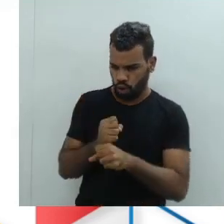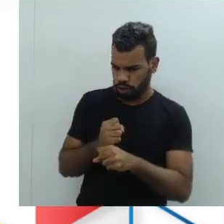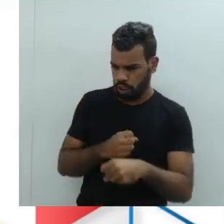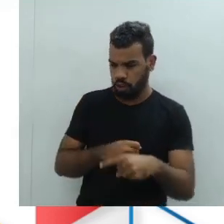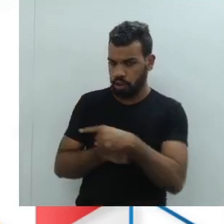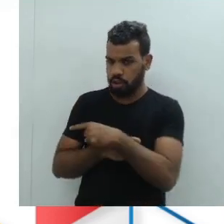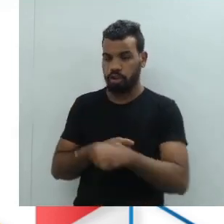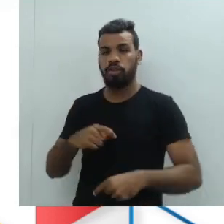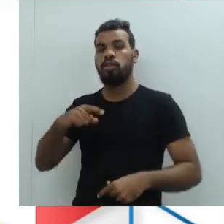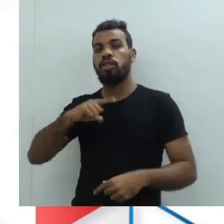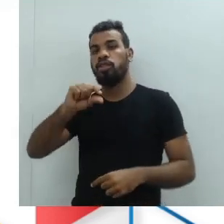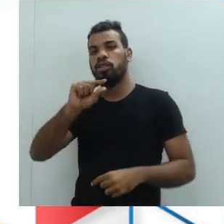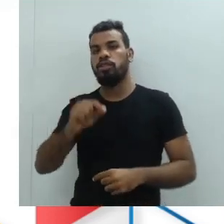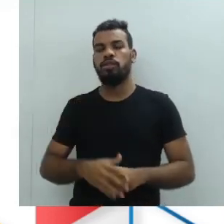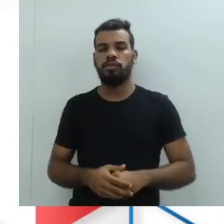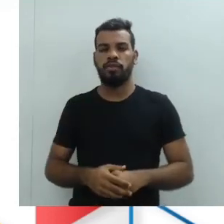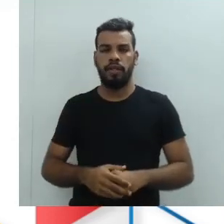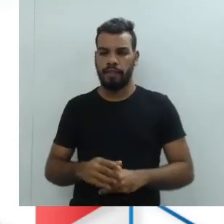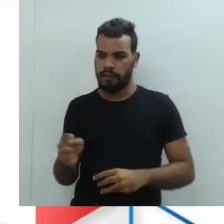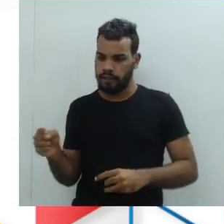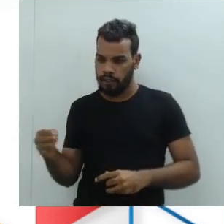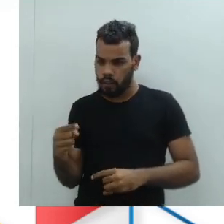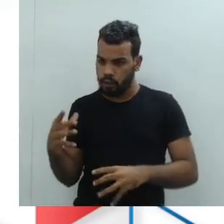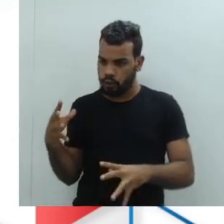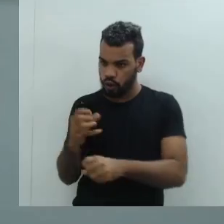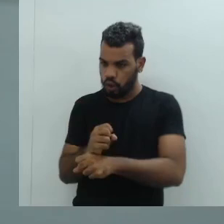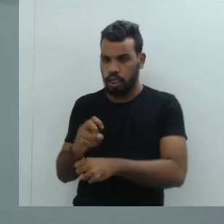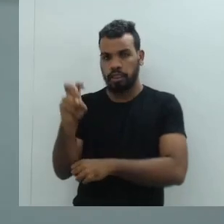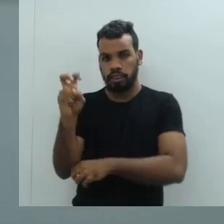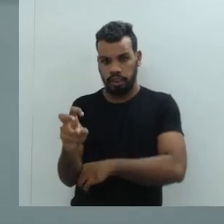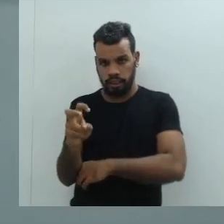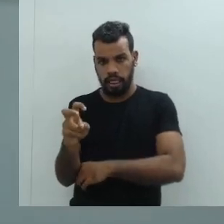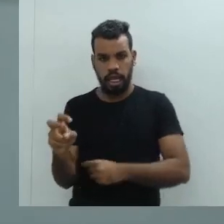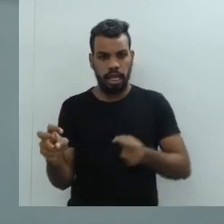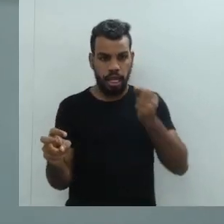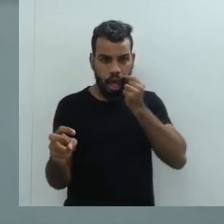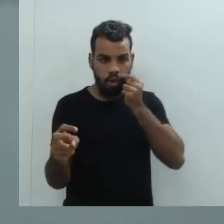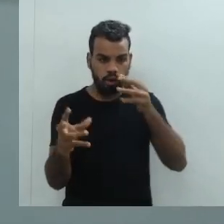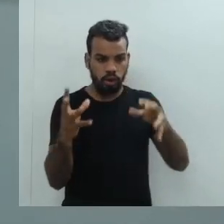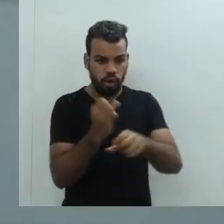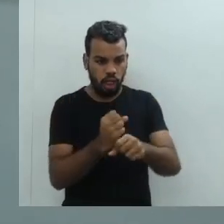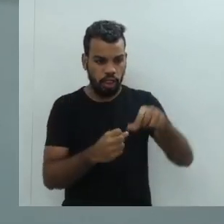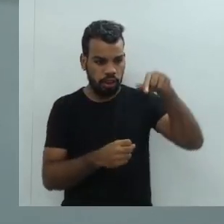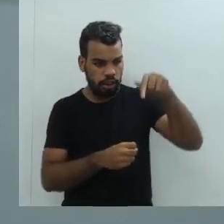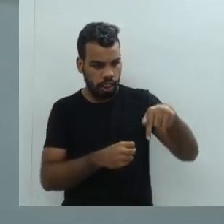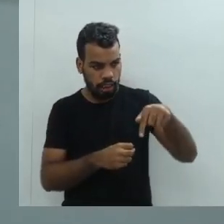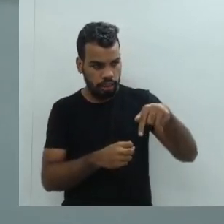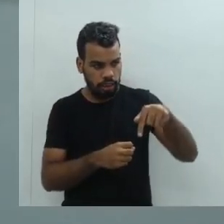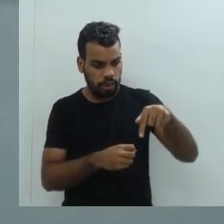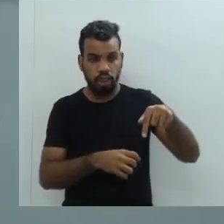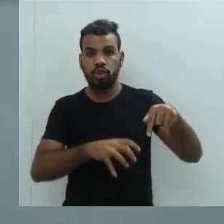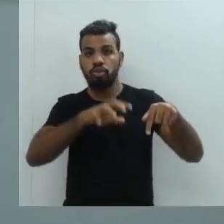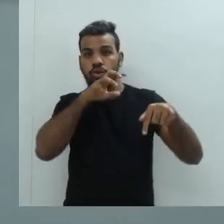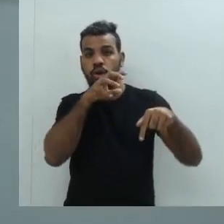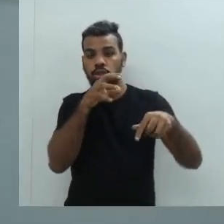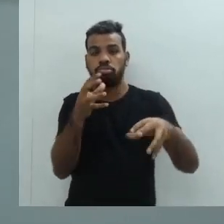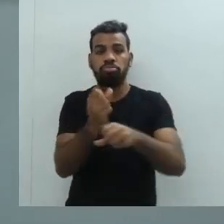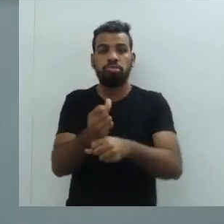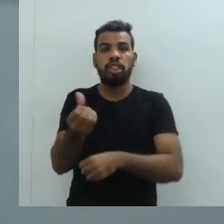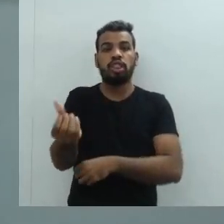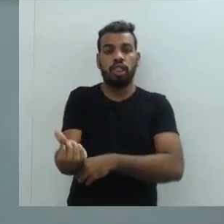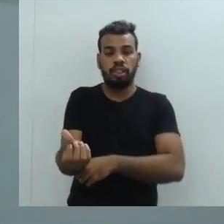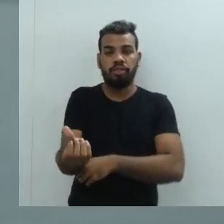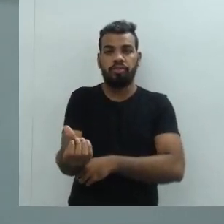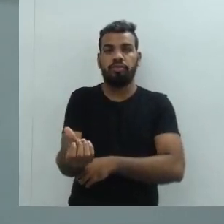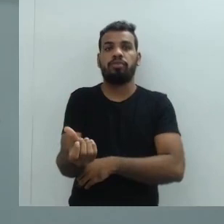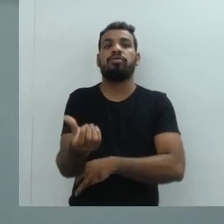tem aí, ó, Santa Cruz total 5. Náutico total 7, Sport 6. De